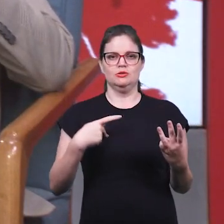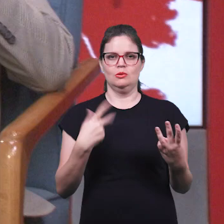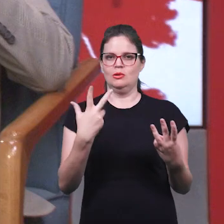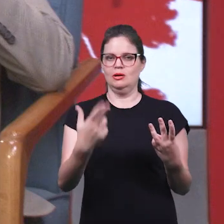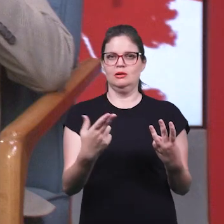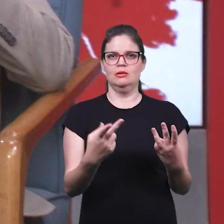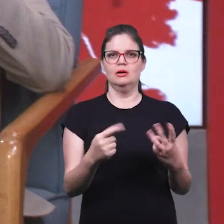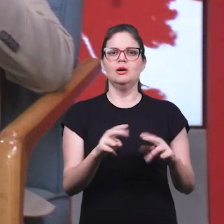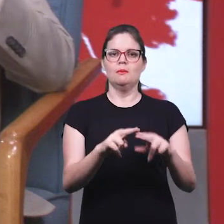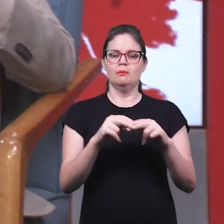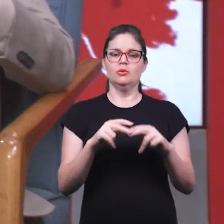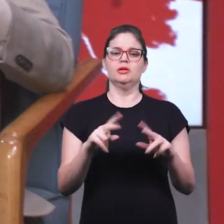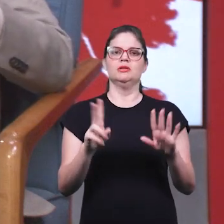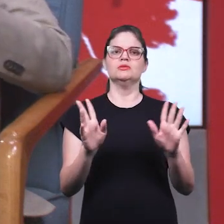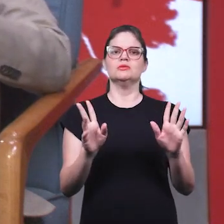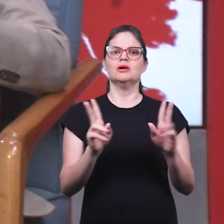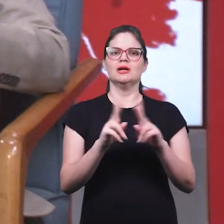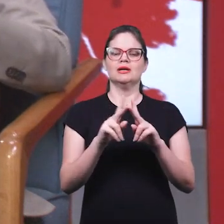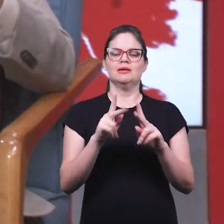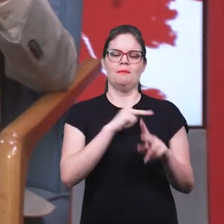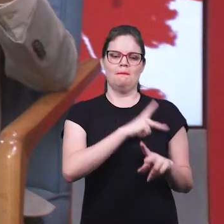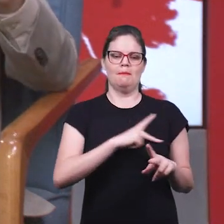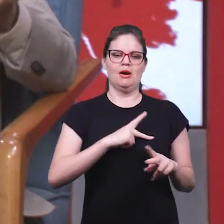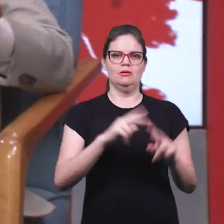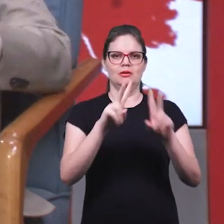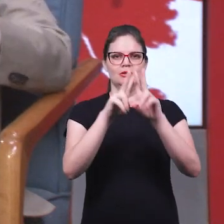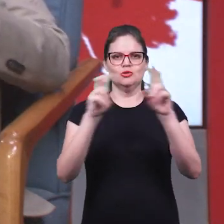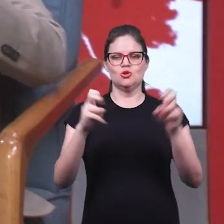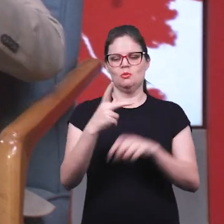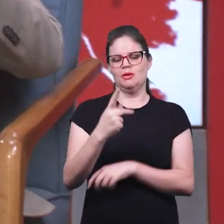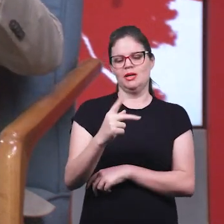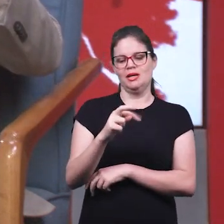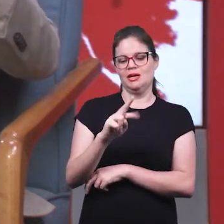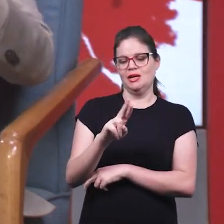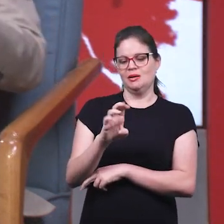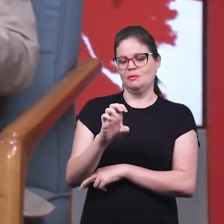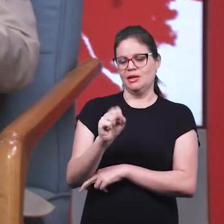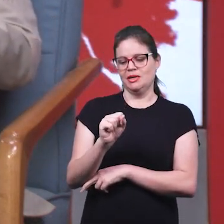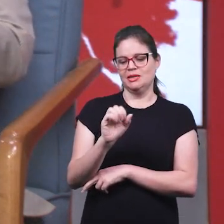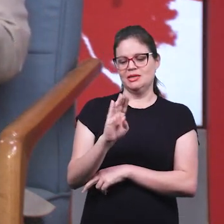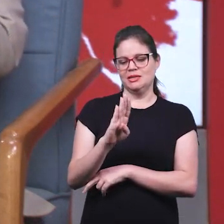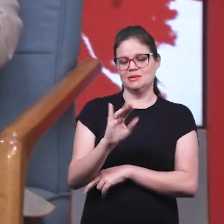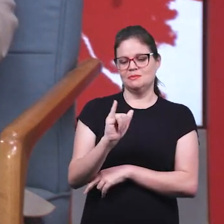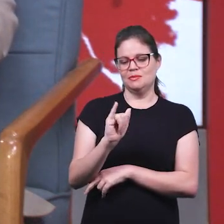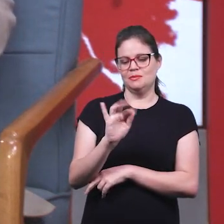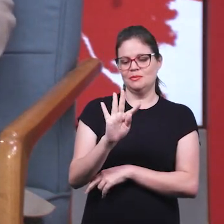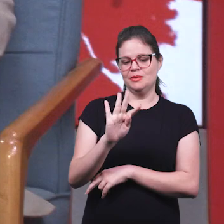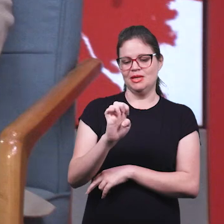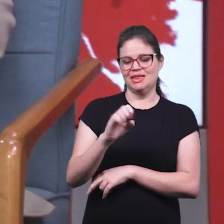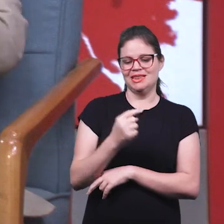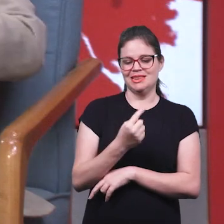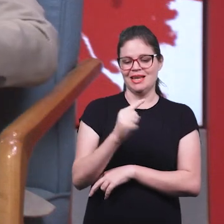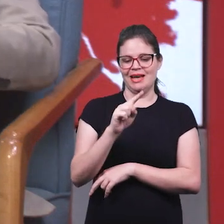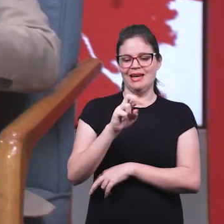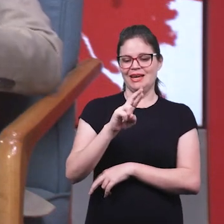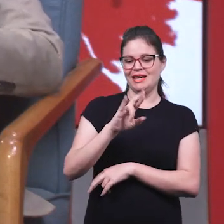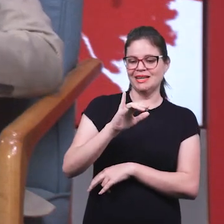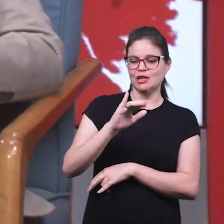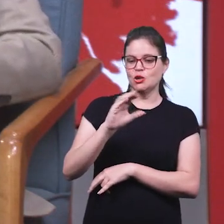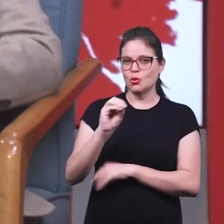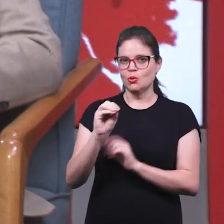fala sobre presbitério. O que é presbitério? São os pastores. Então, o grupo de pastores forma o presbitério, que